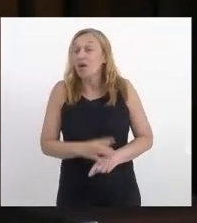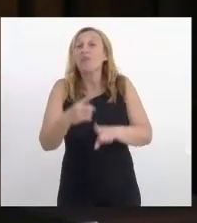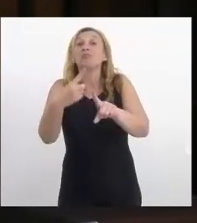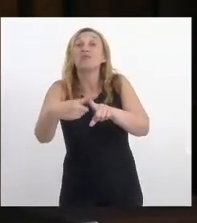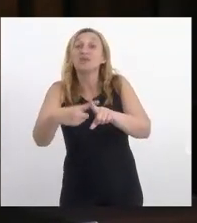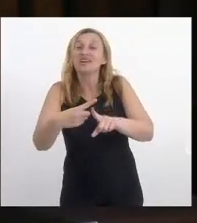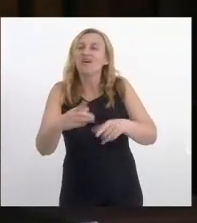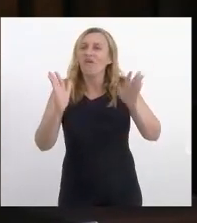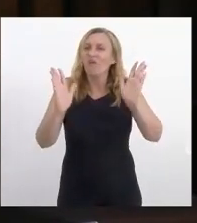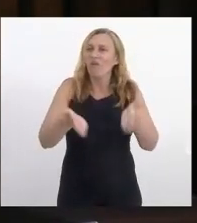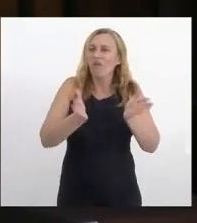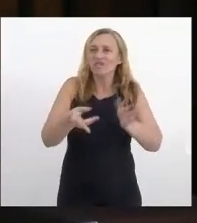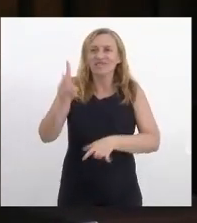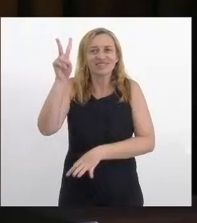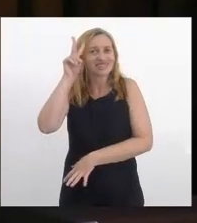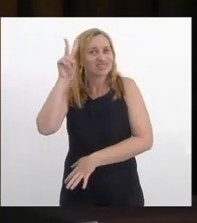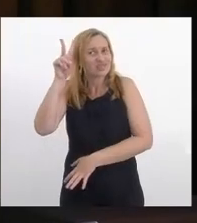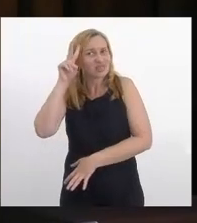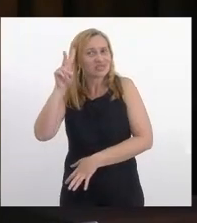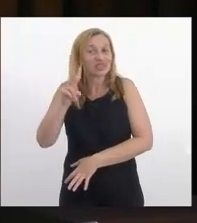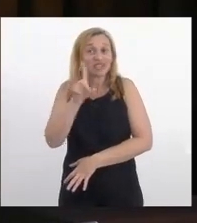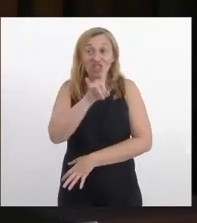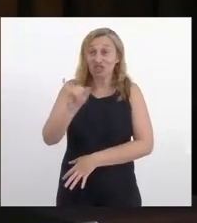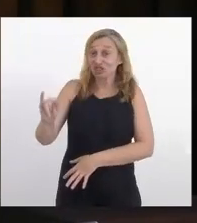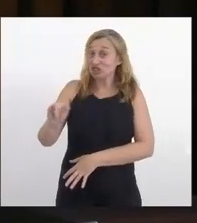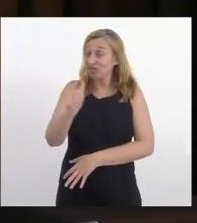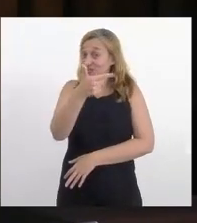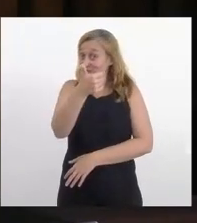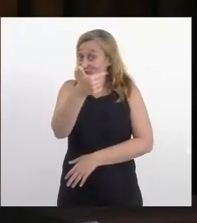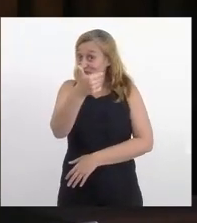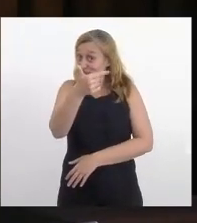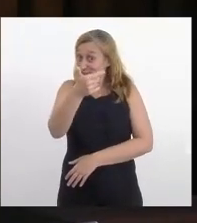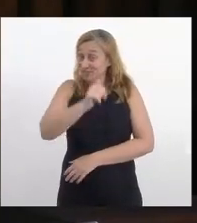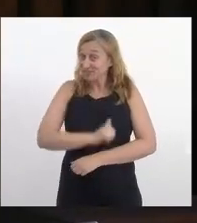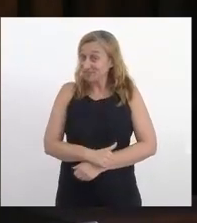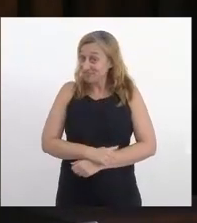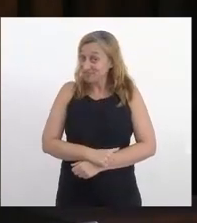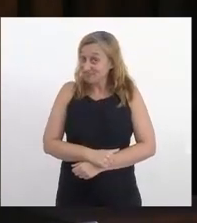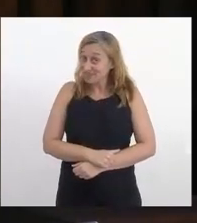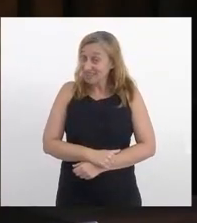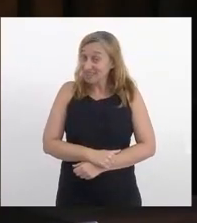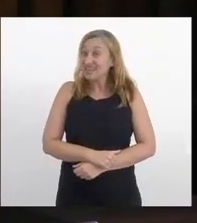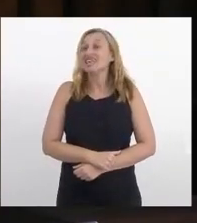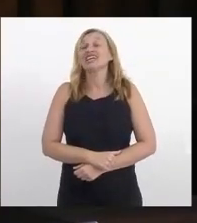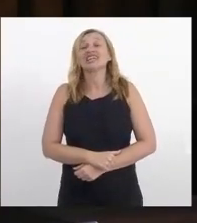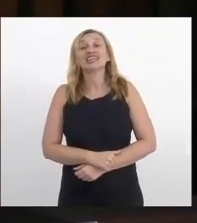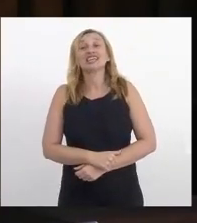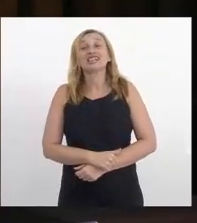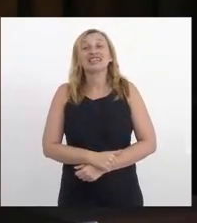Porque hoje é segunda-feira, dia 22, e estamos